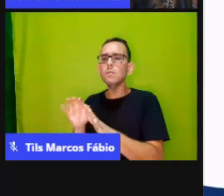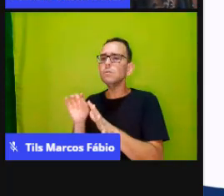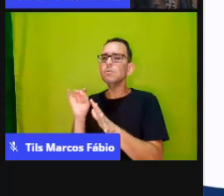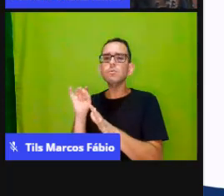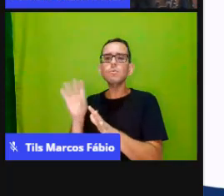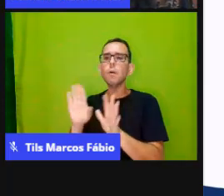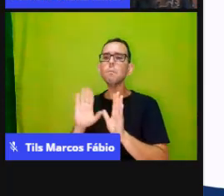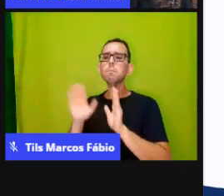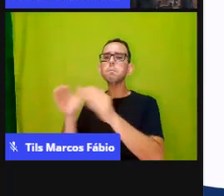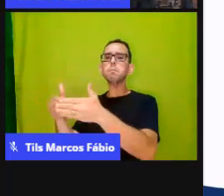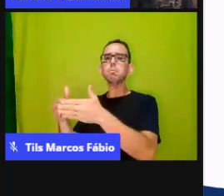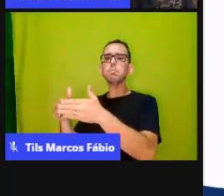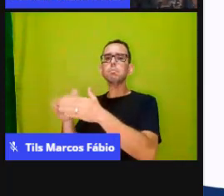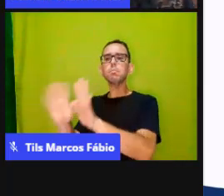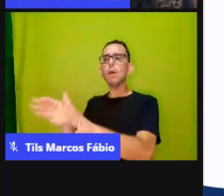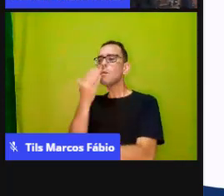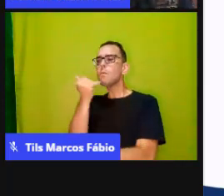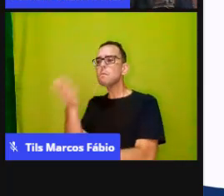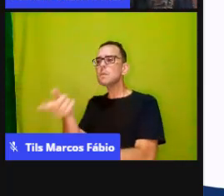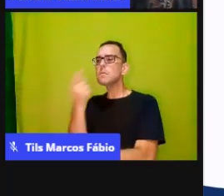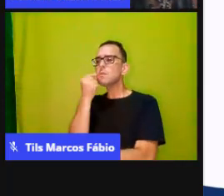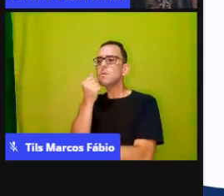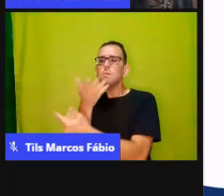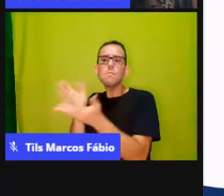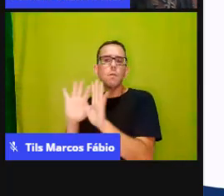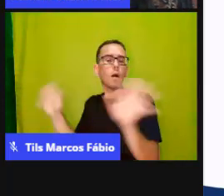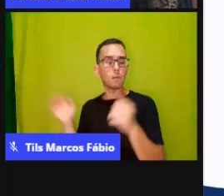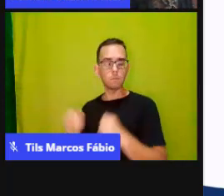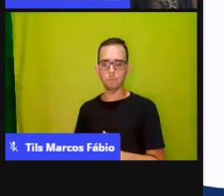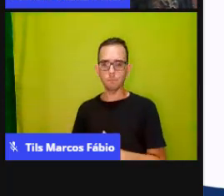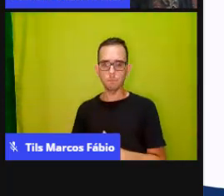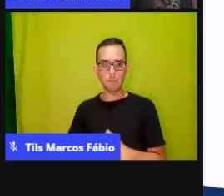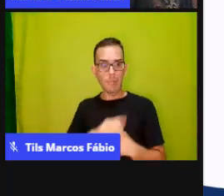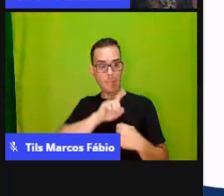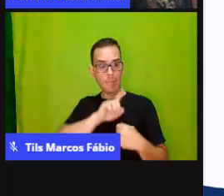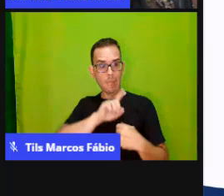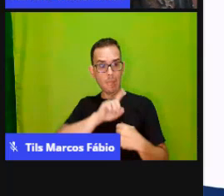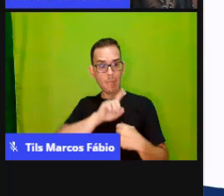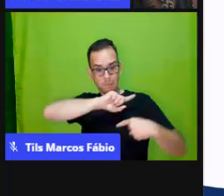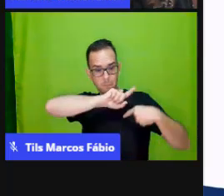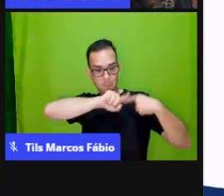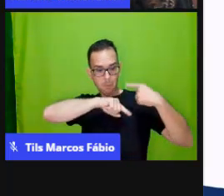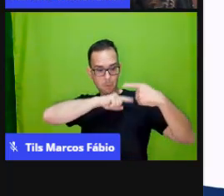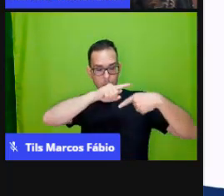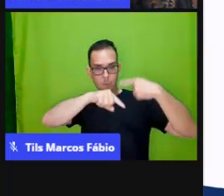ali e se alimentavam dos gatos. Esse processo foi